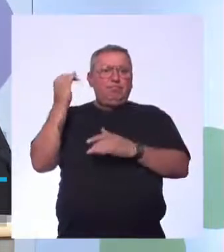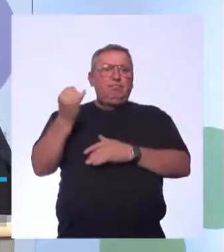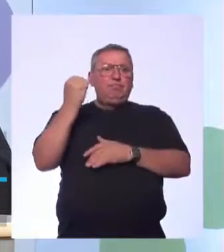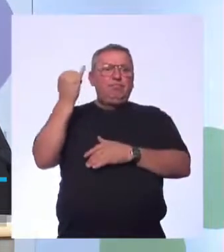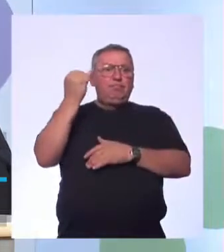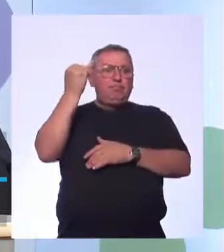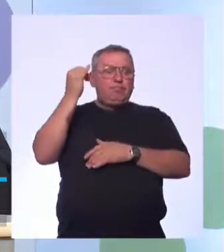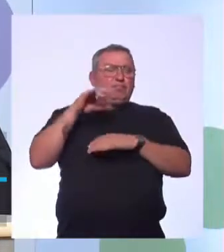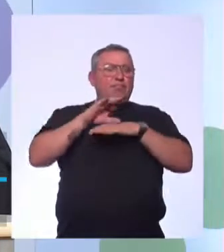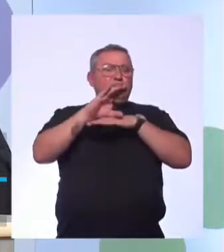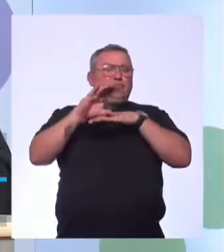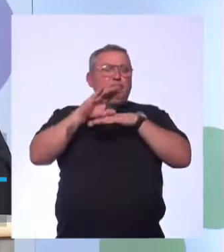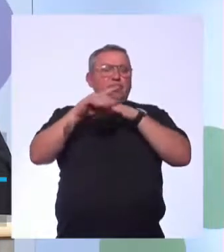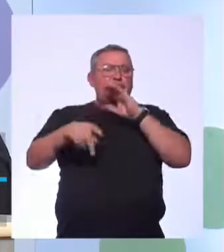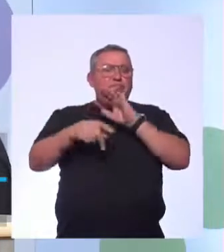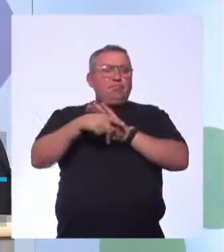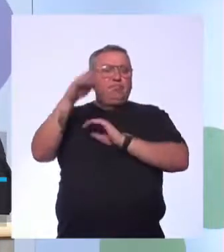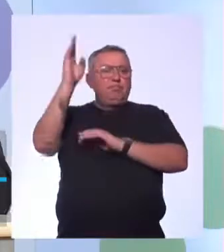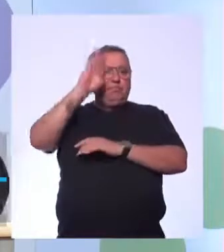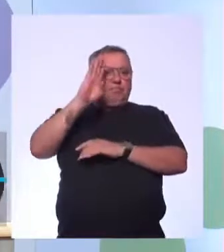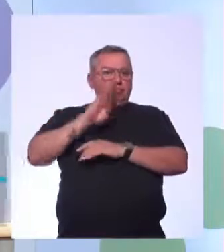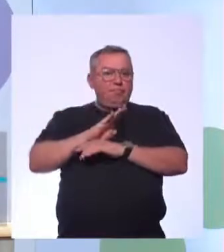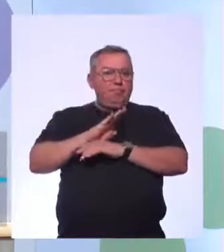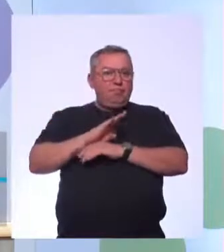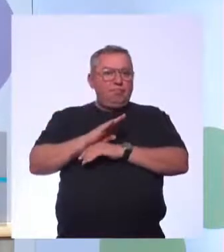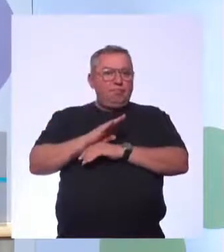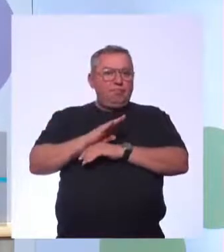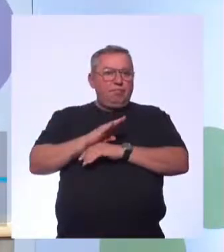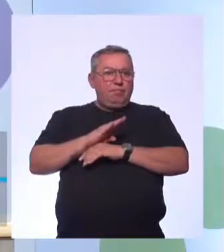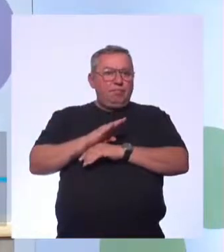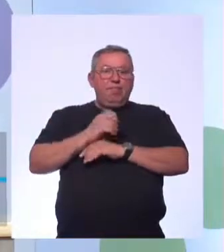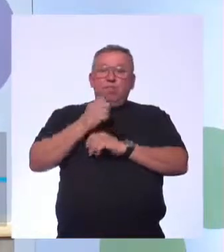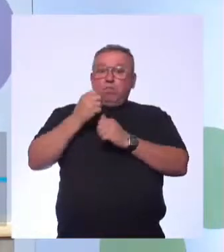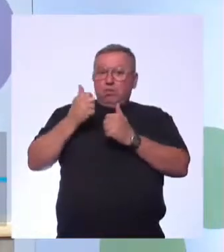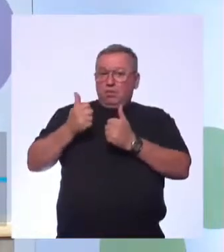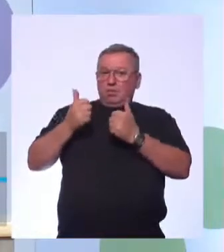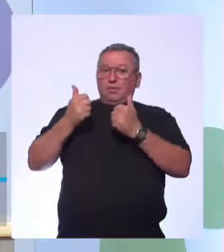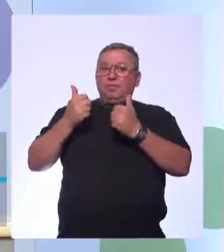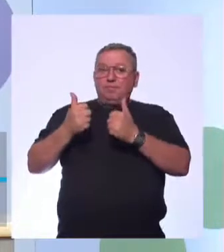de uma Constituição para o país. E, muito bem,